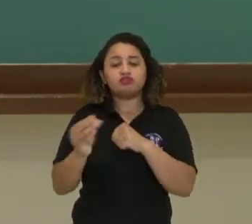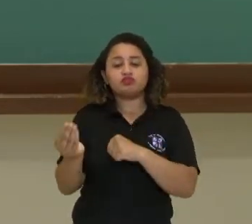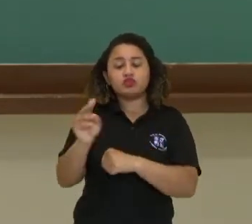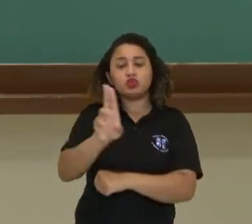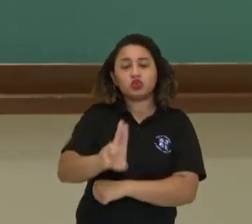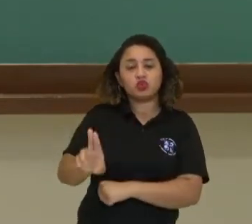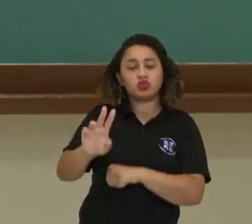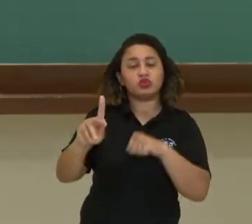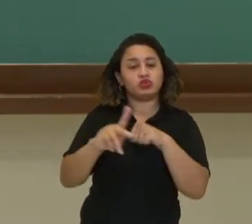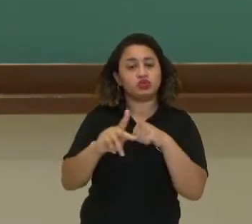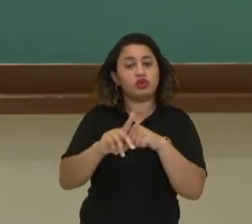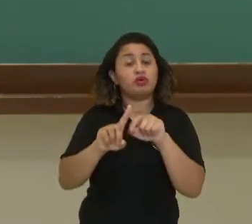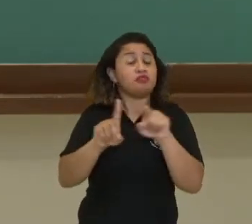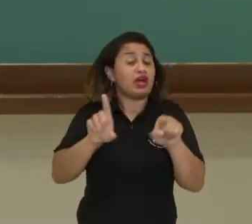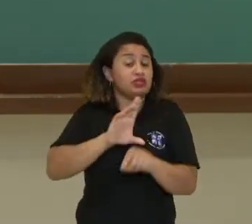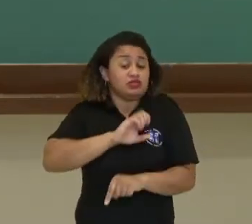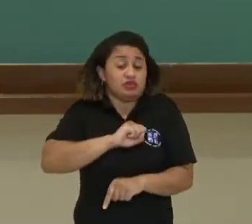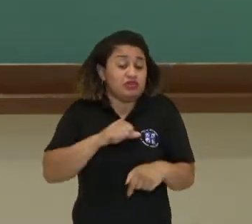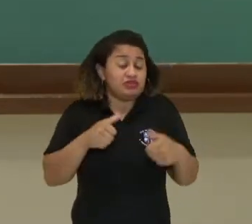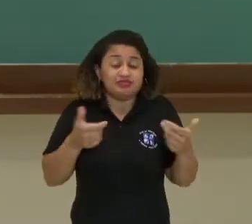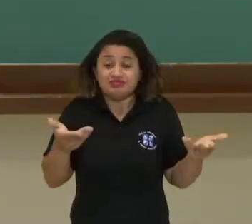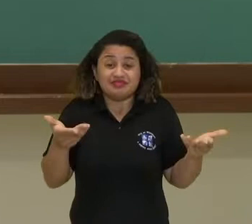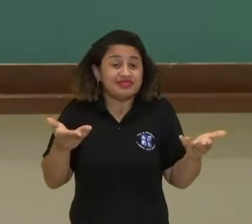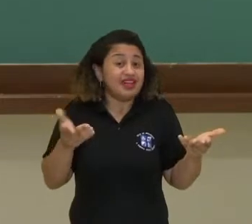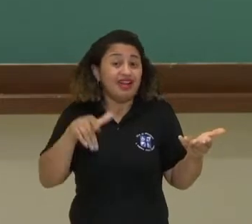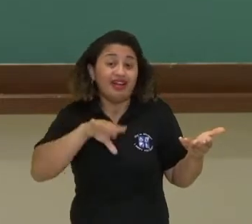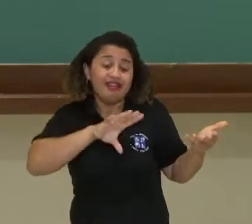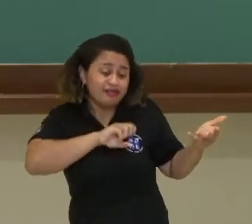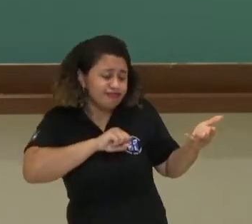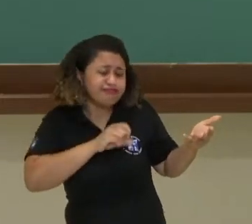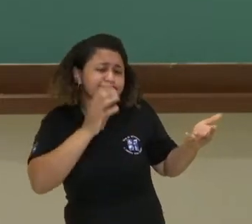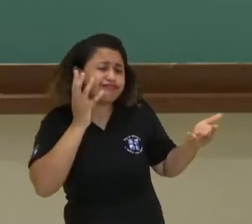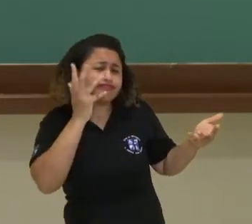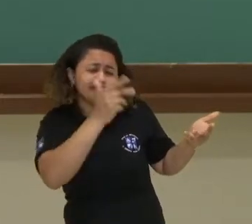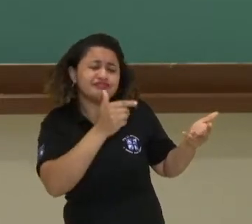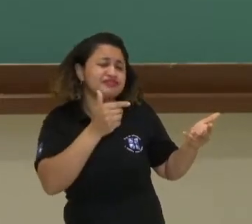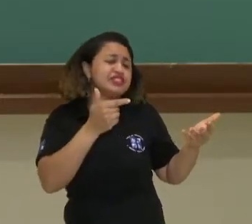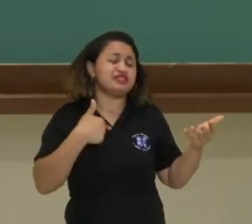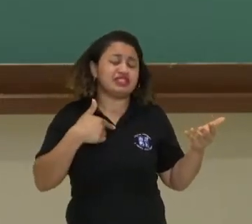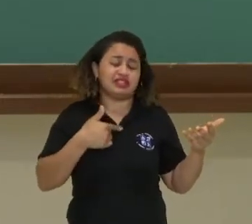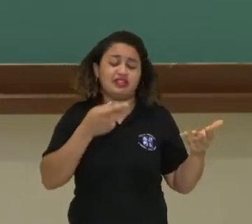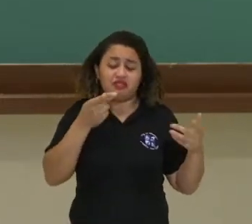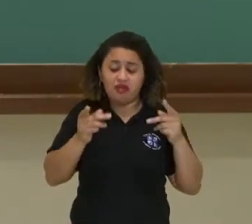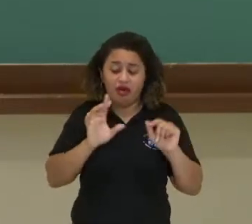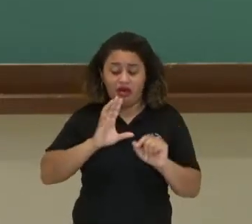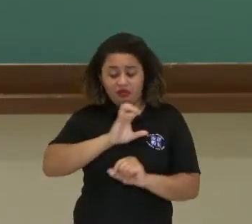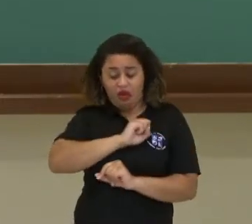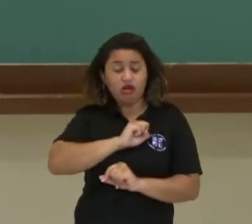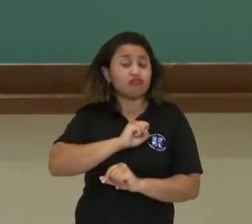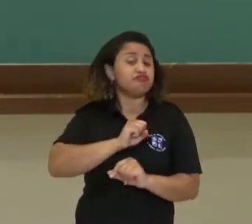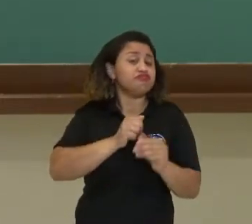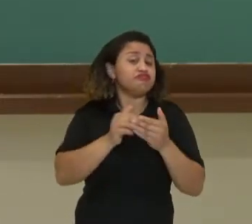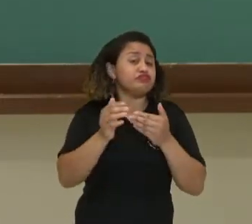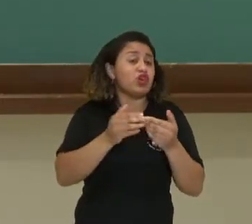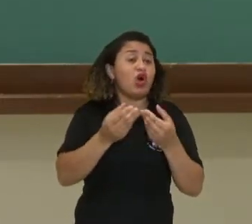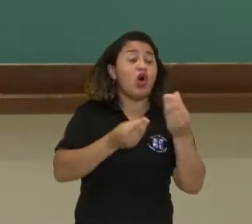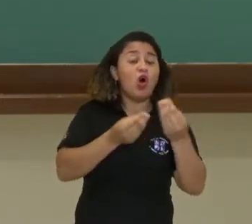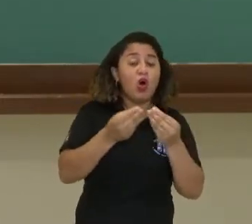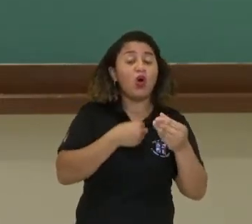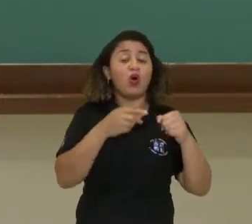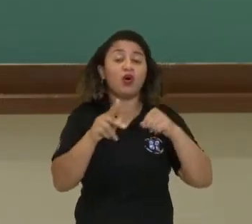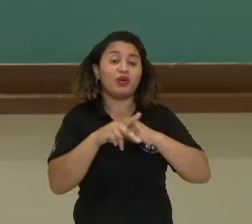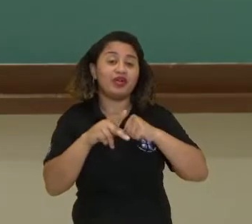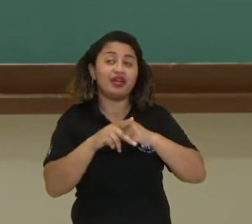coisa tão é tão bonita se você tiver falando dele Não importa o jeito que você colocou o pronome a